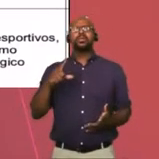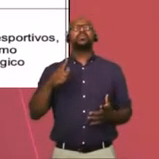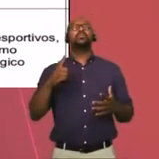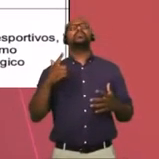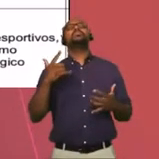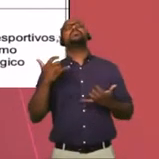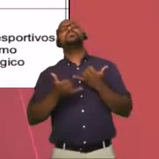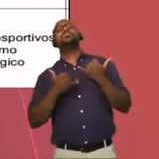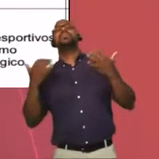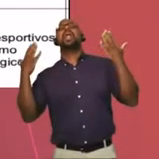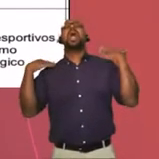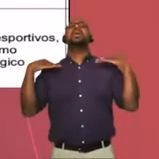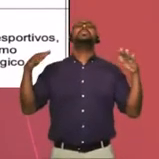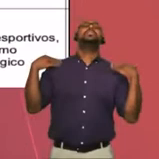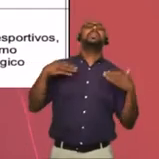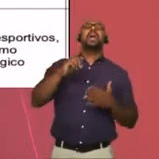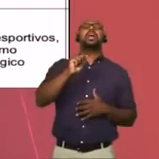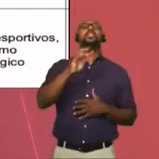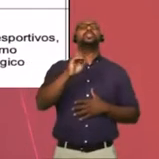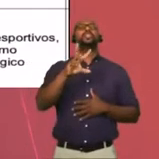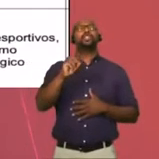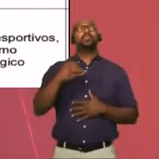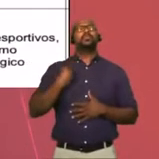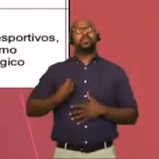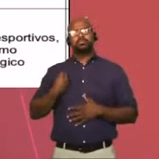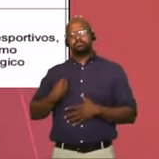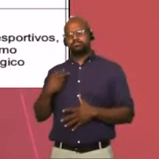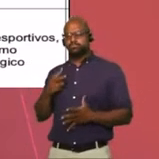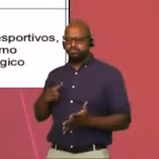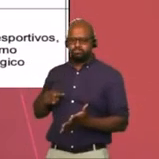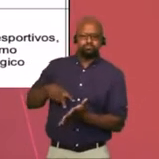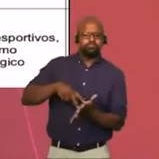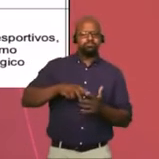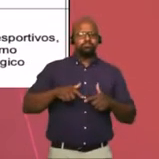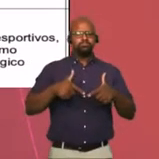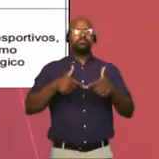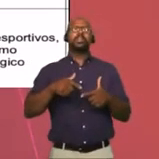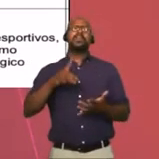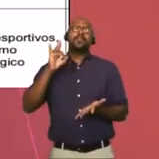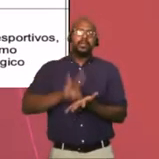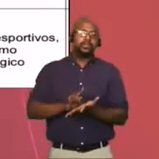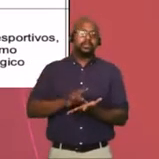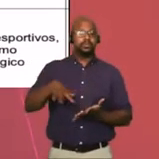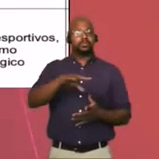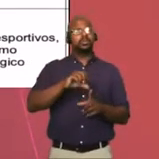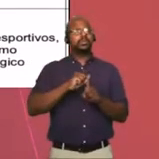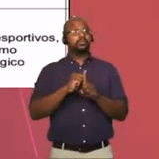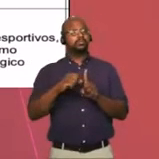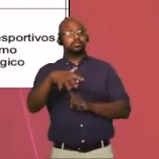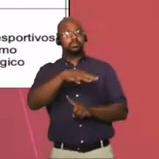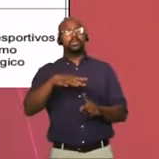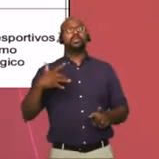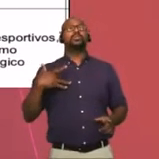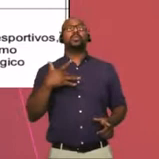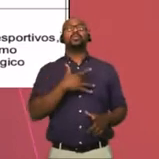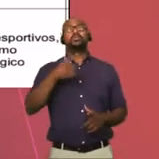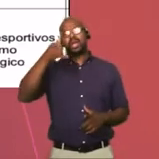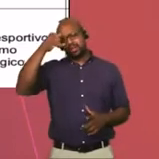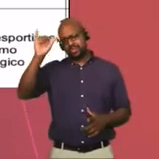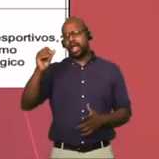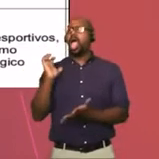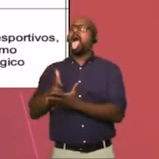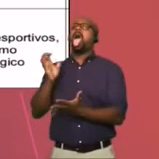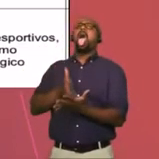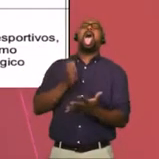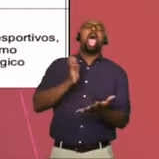lazer ativo até uma forma de participação efetiva na sua na sua saúde para evitar o consumismo e